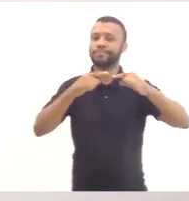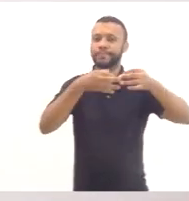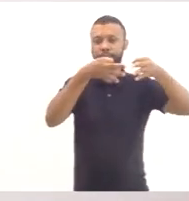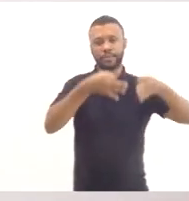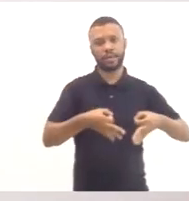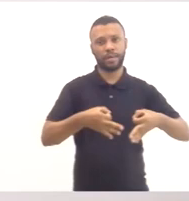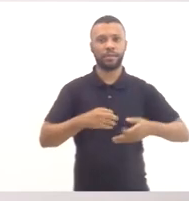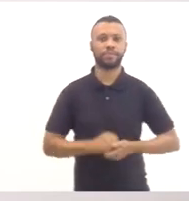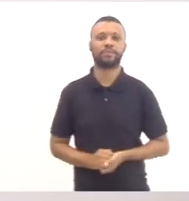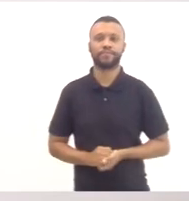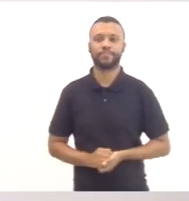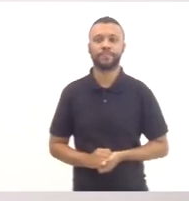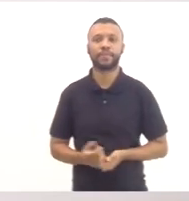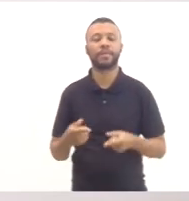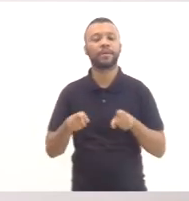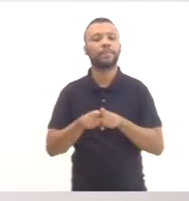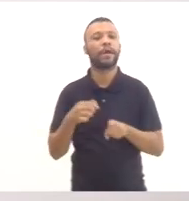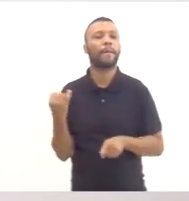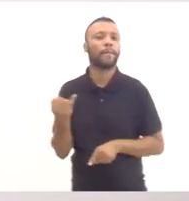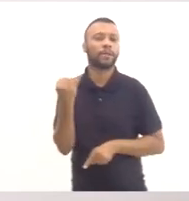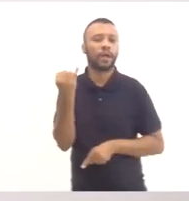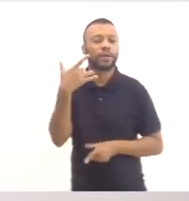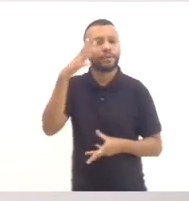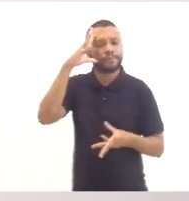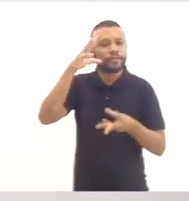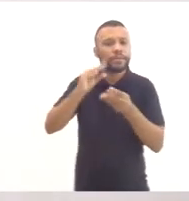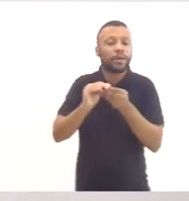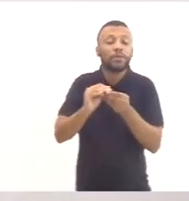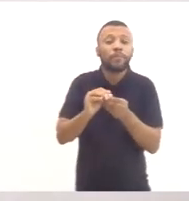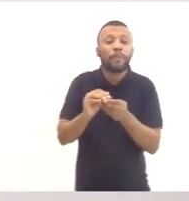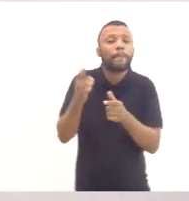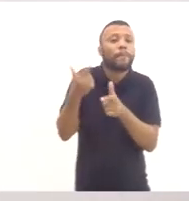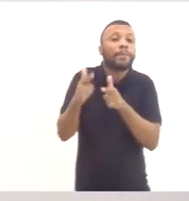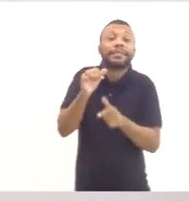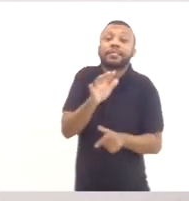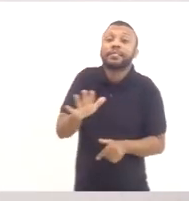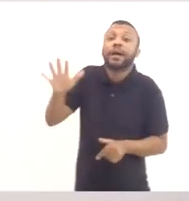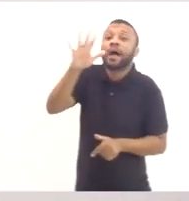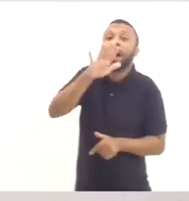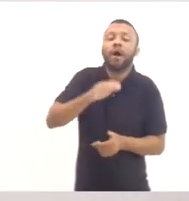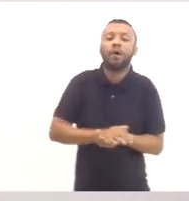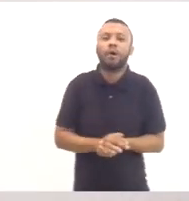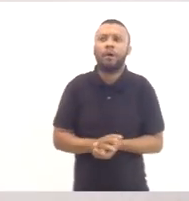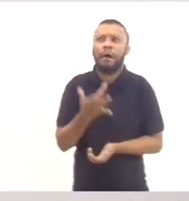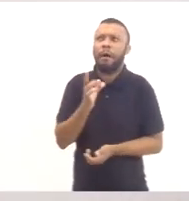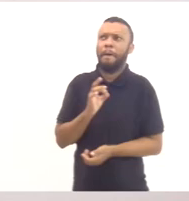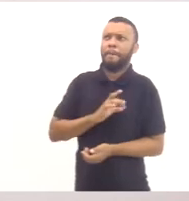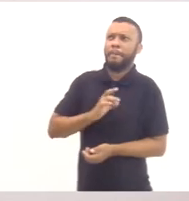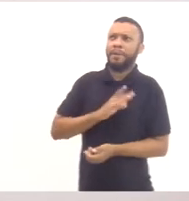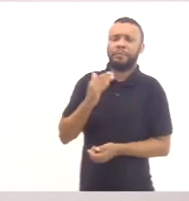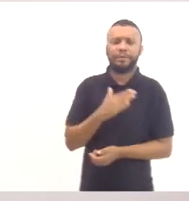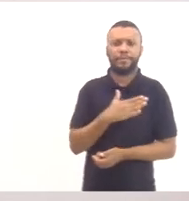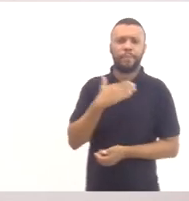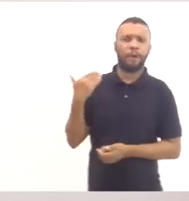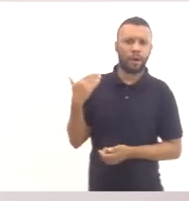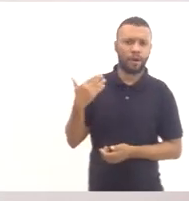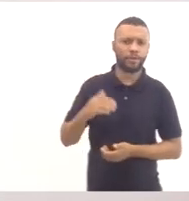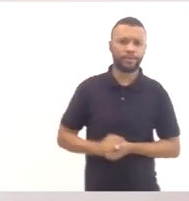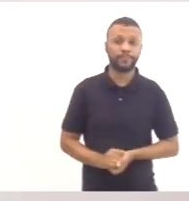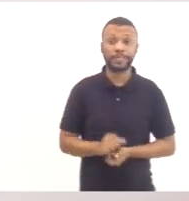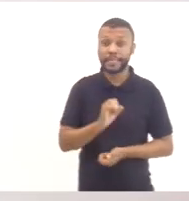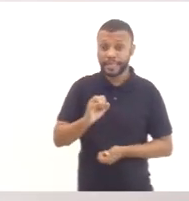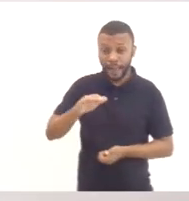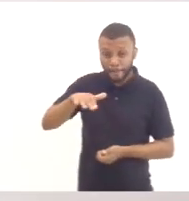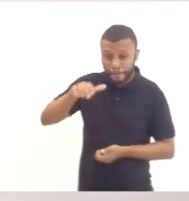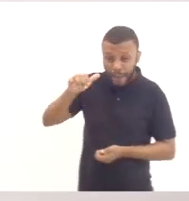Ah e não menos importante mas entendo como uma questão geral o medo da morte e se a mãe